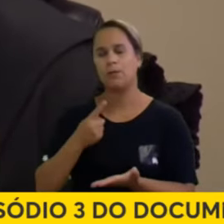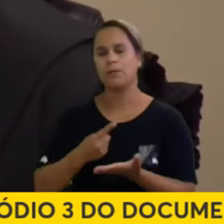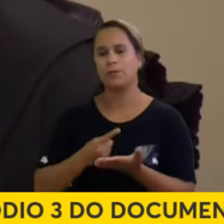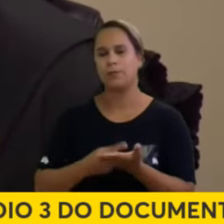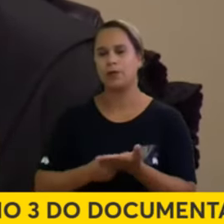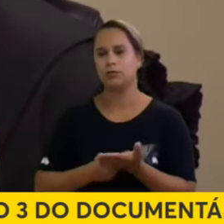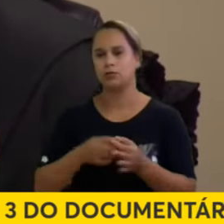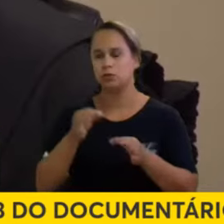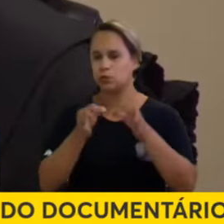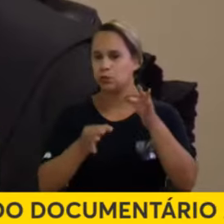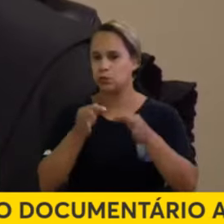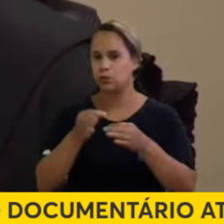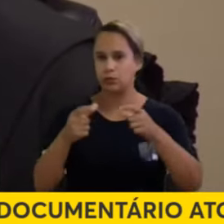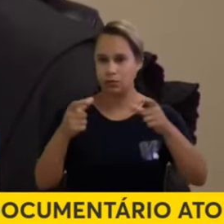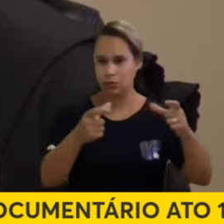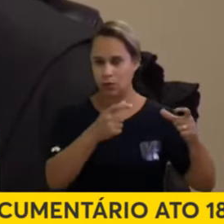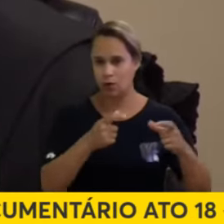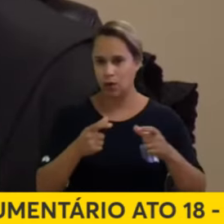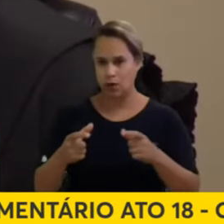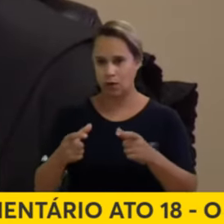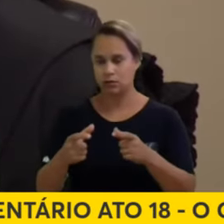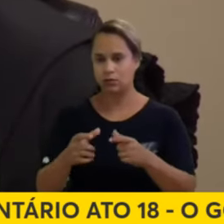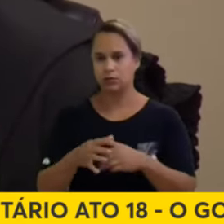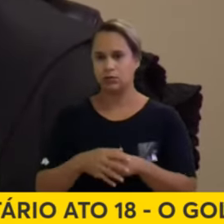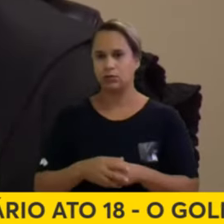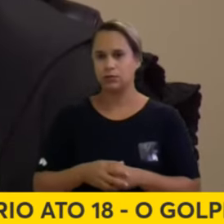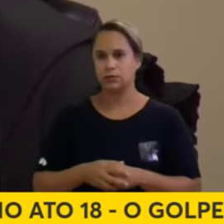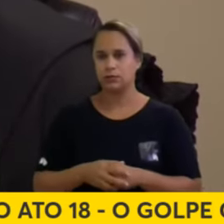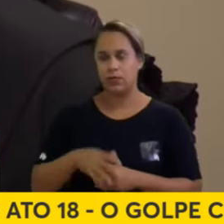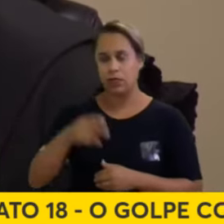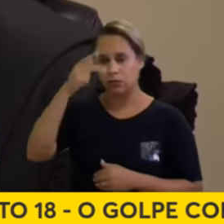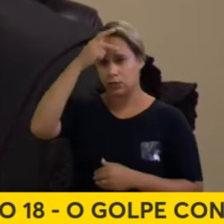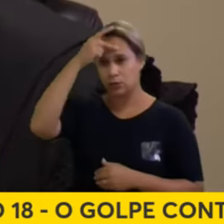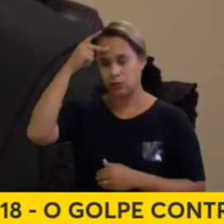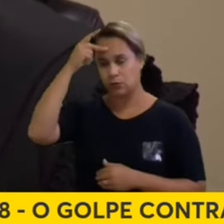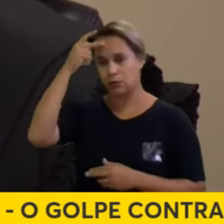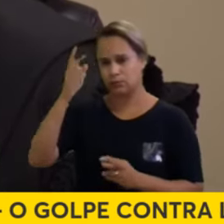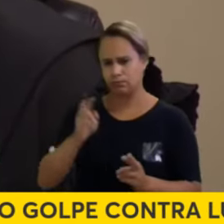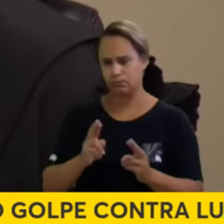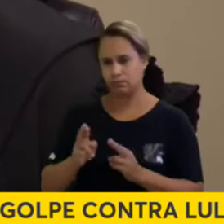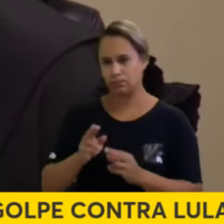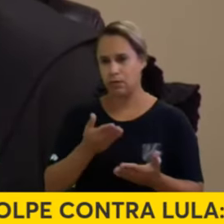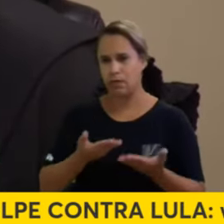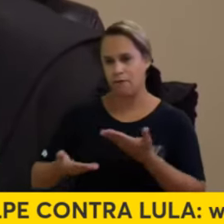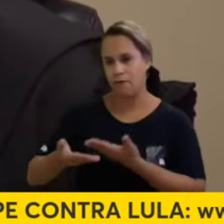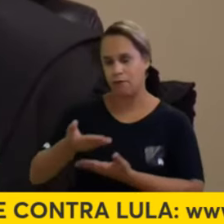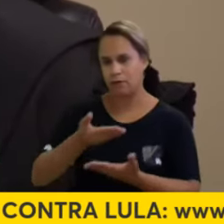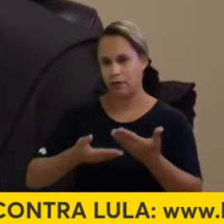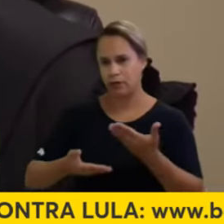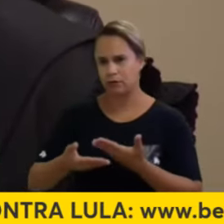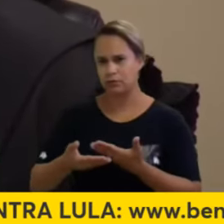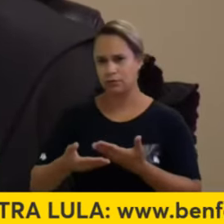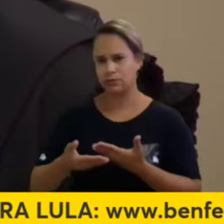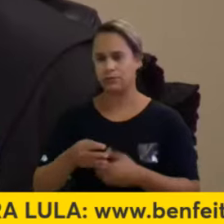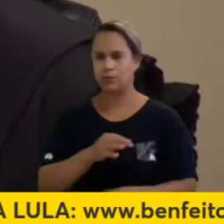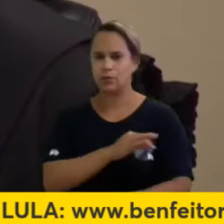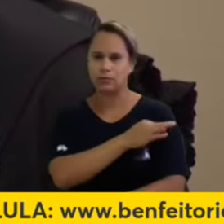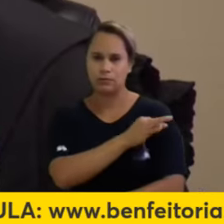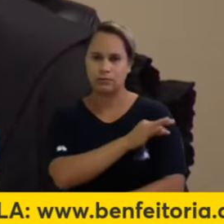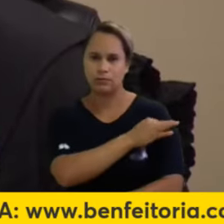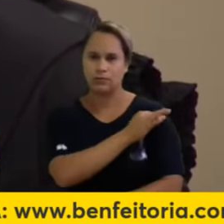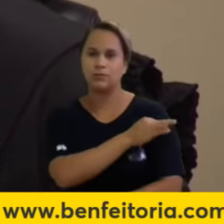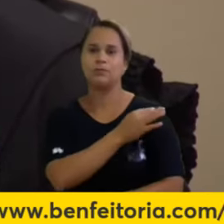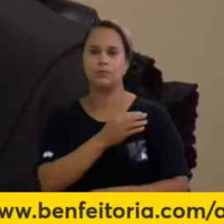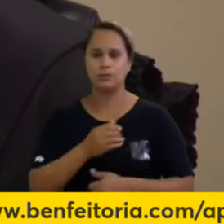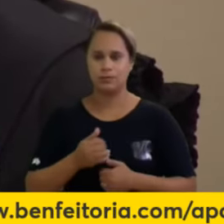locais posto que os sujeitos envolvidos no caso processual precisamente em razão de sua específica a competência técnico profissional estão em